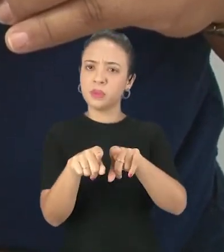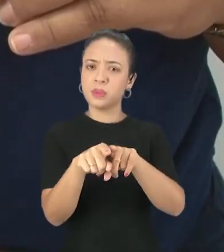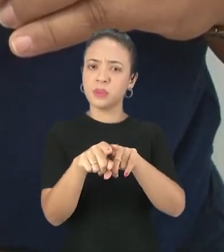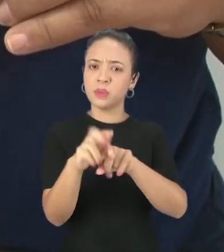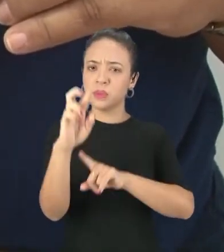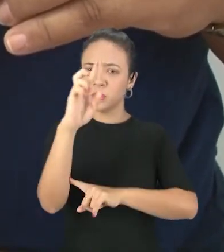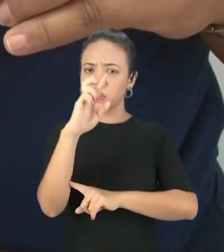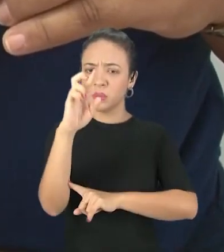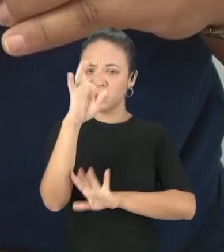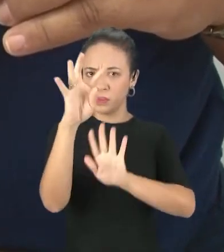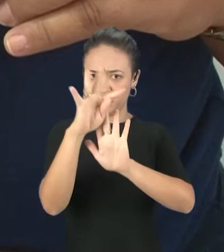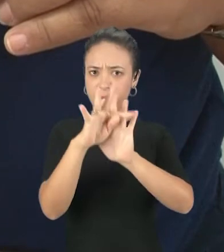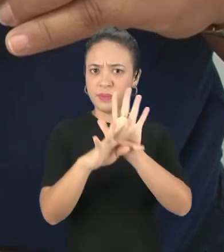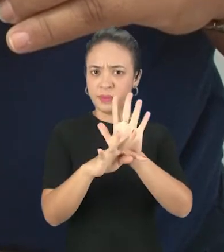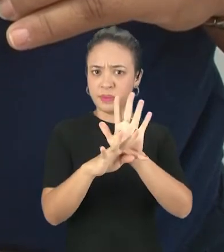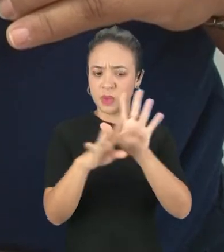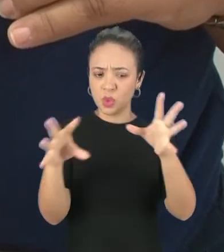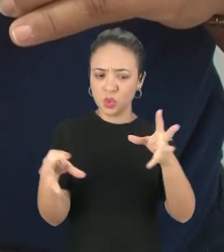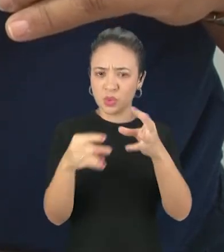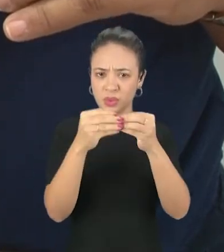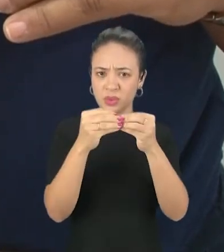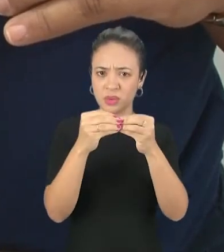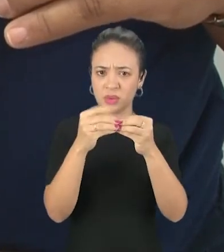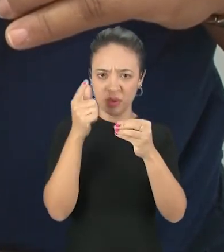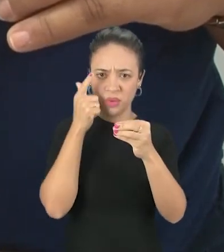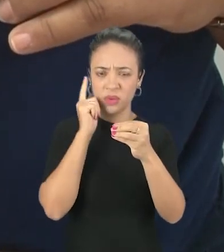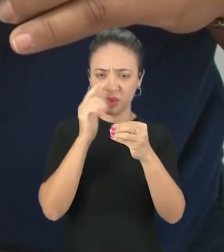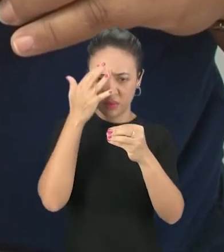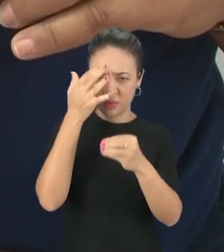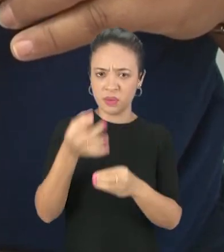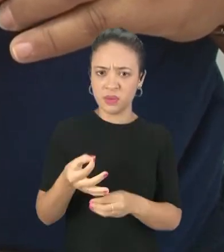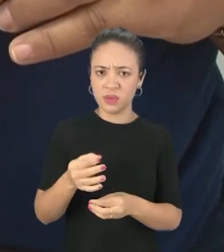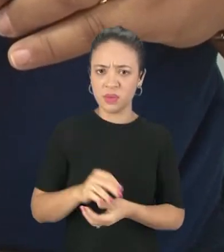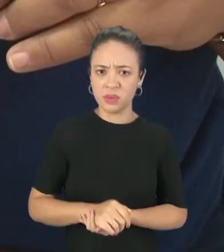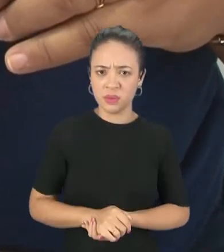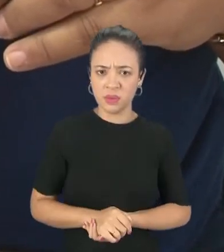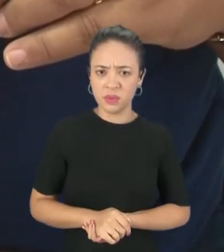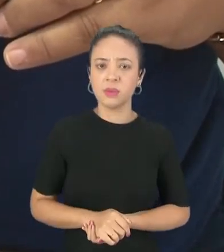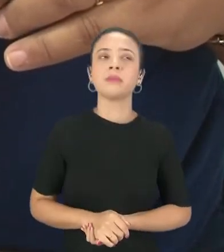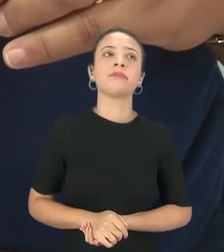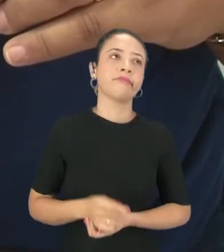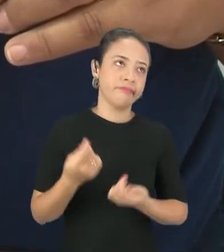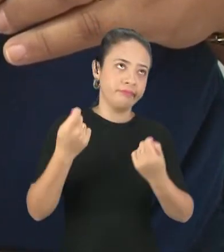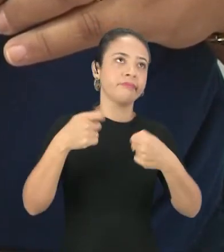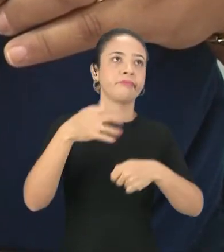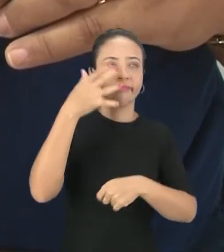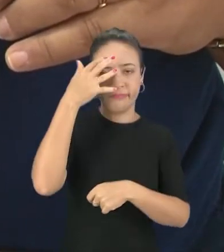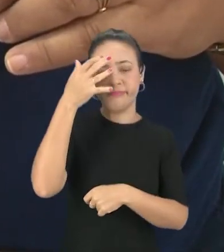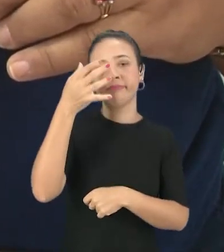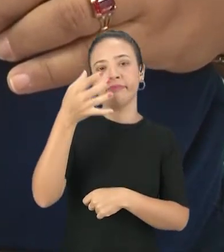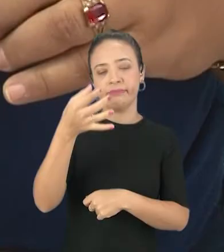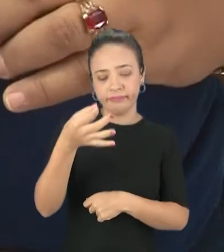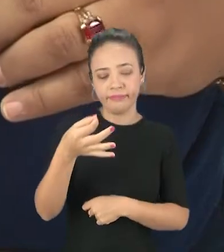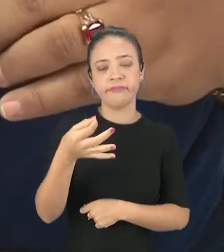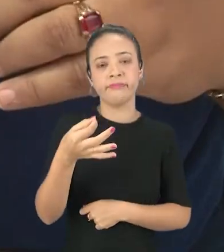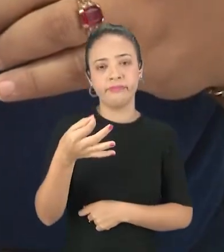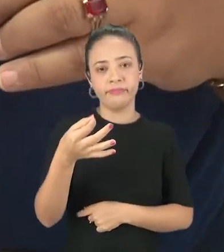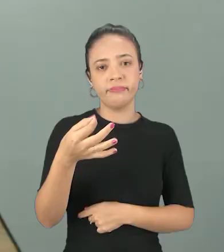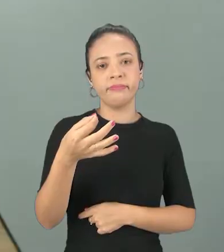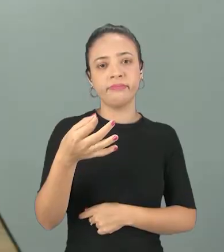como o texto aqui bem curto? Dá para entender sim, a gente faz uma leitura